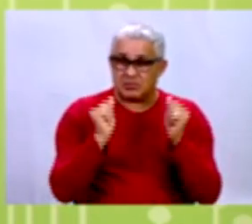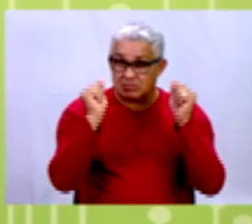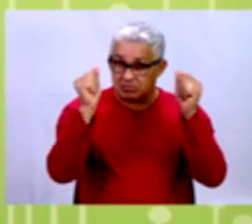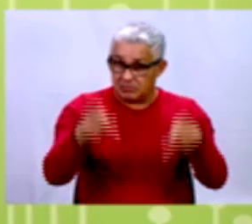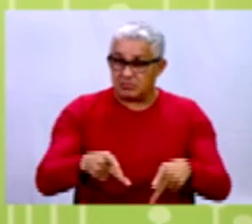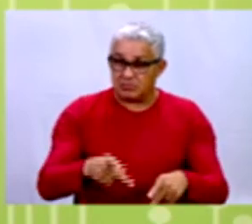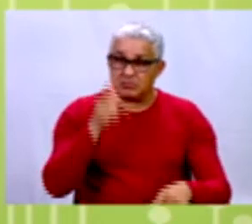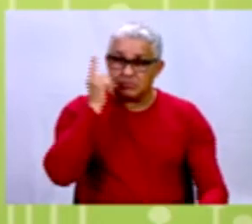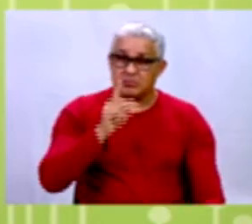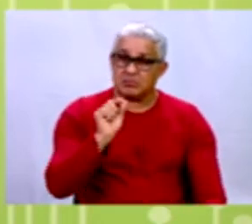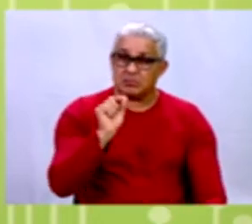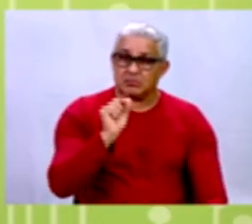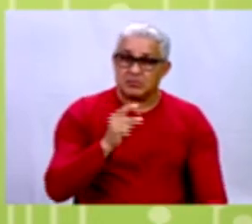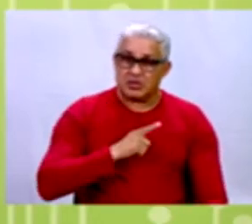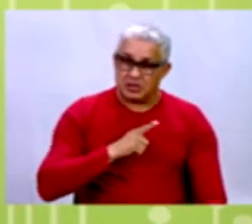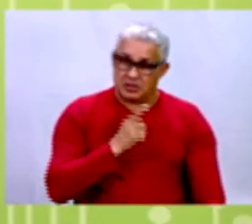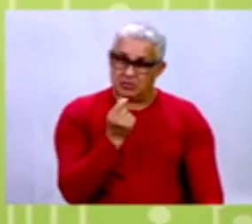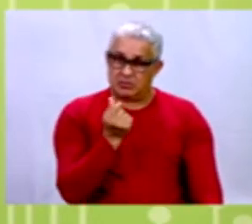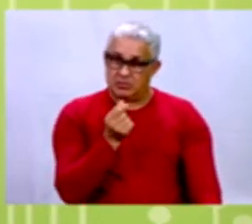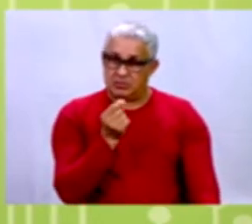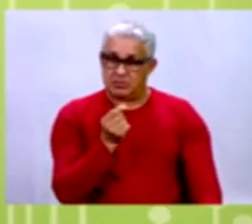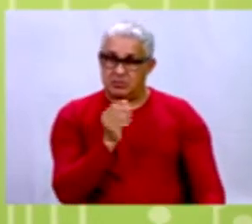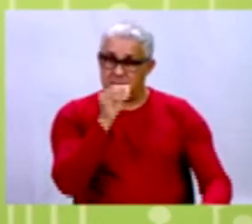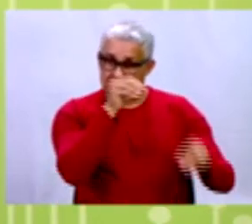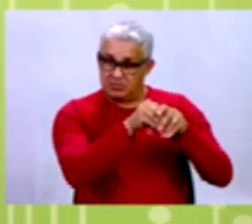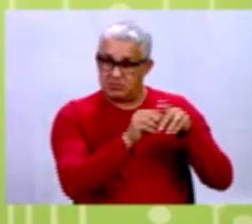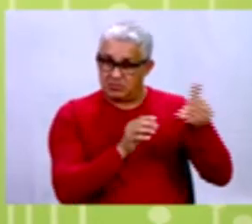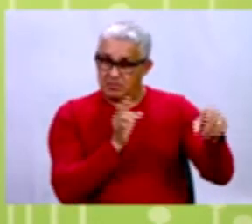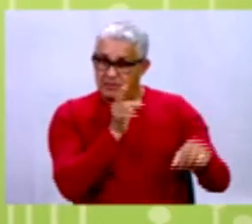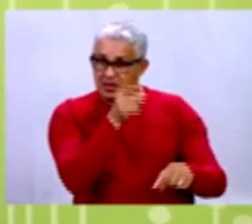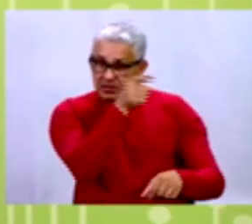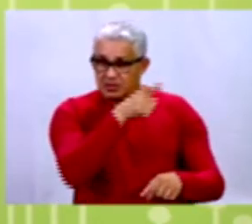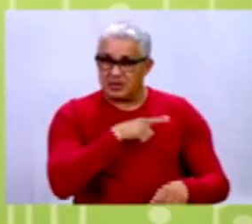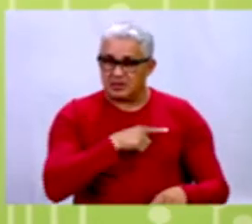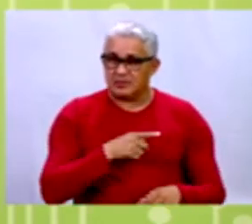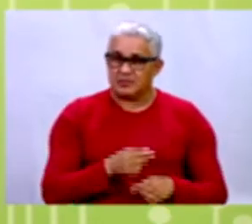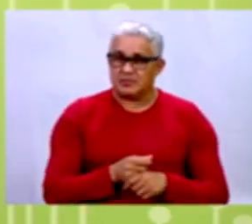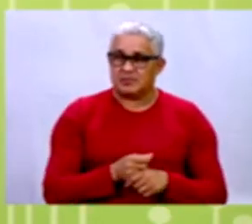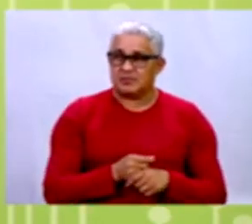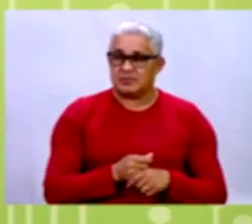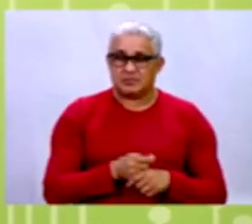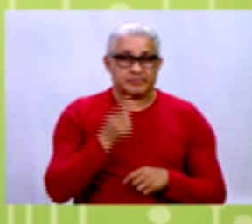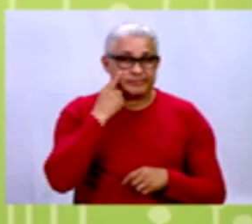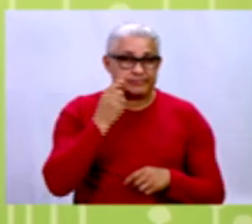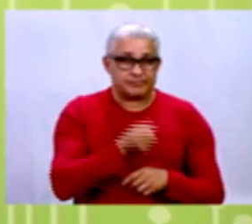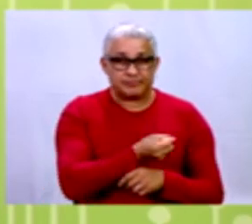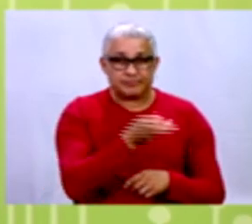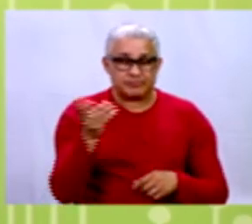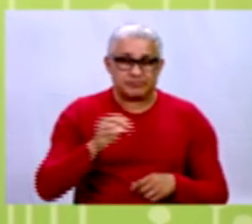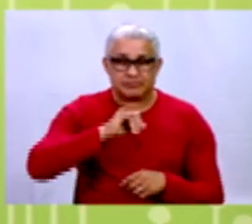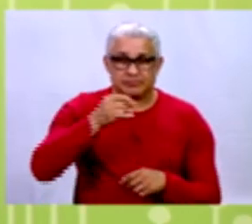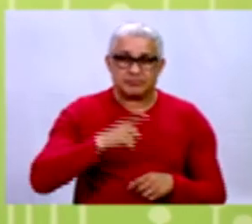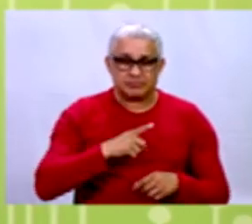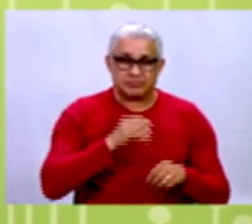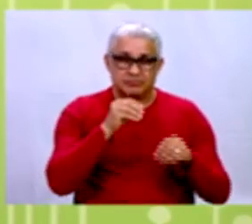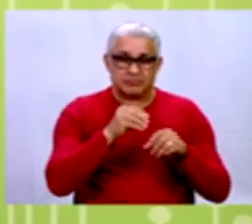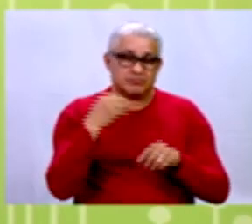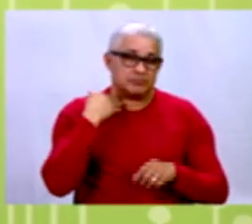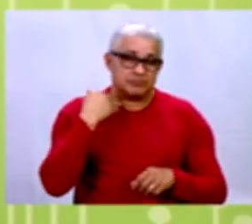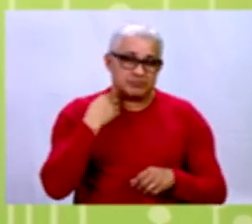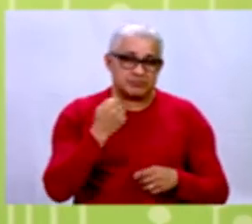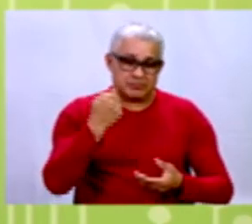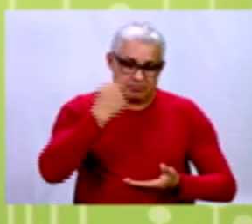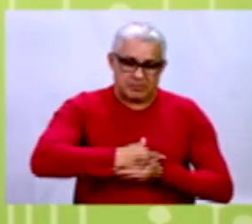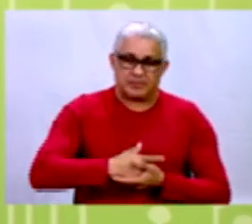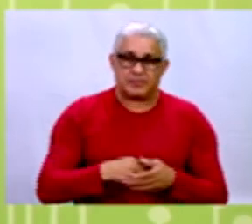você consegue ter uma reserva, né? E a gente já até vai ver quanto que seria com esses juros aqui que o banco vai pagar.